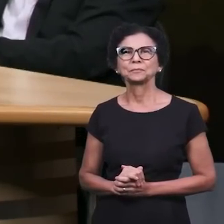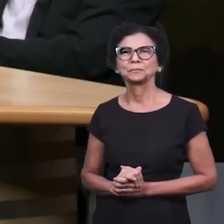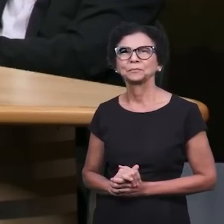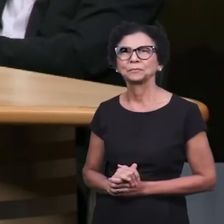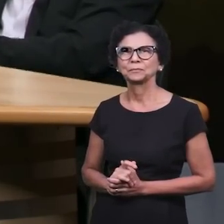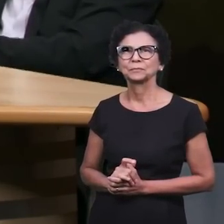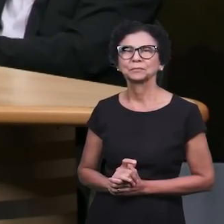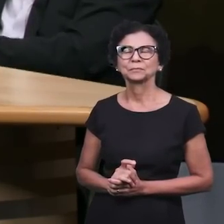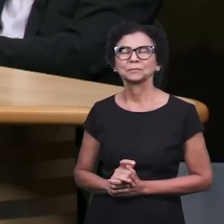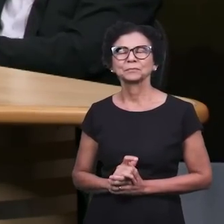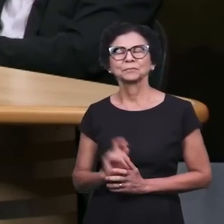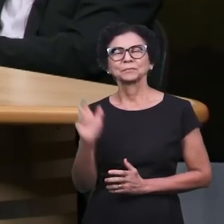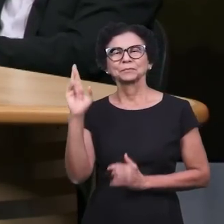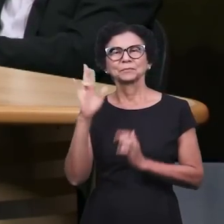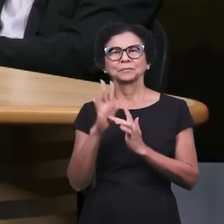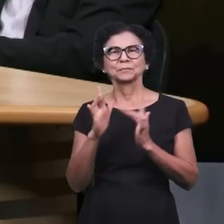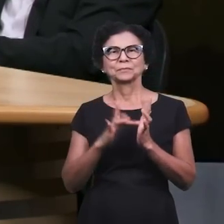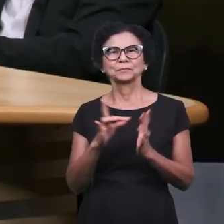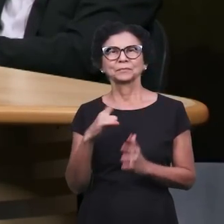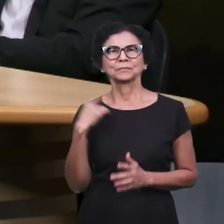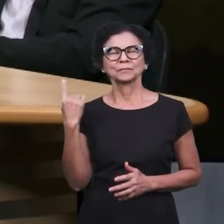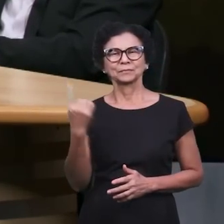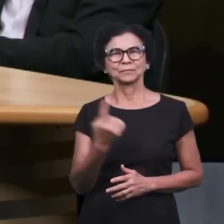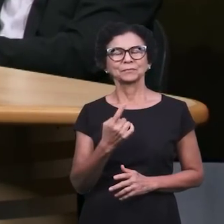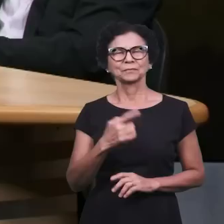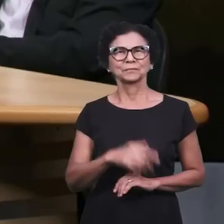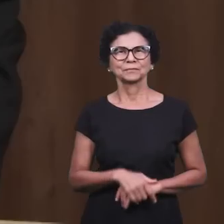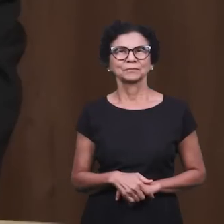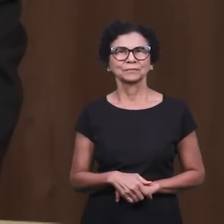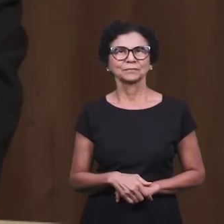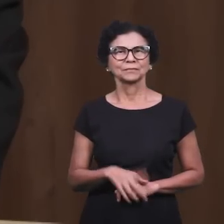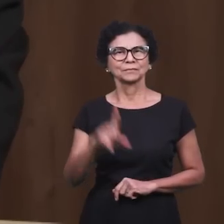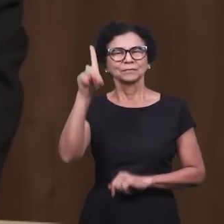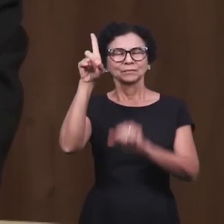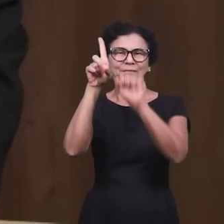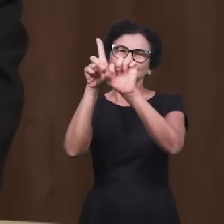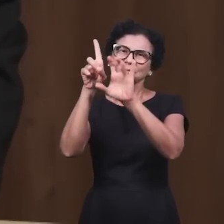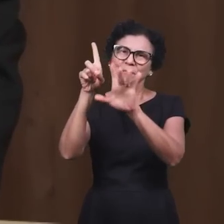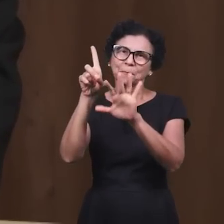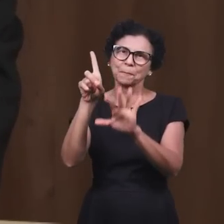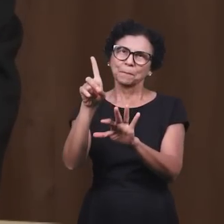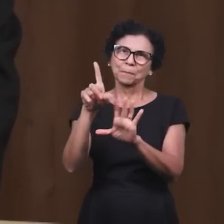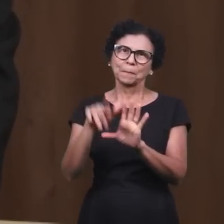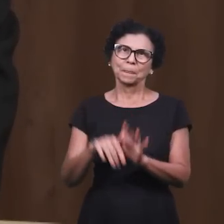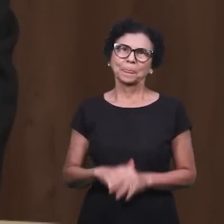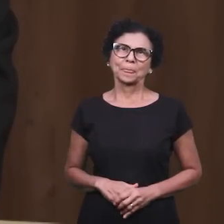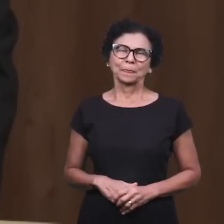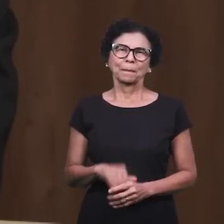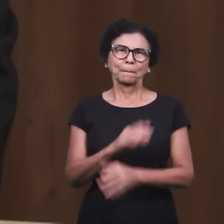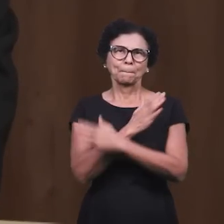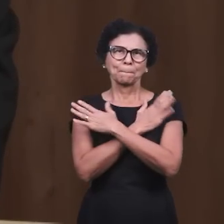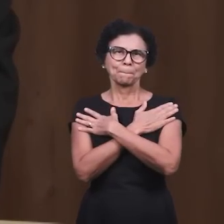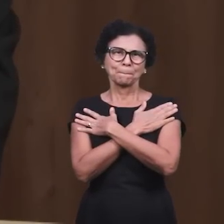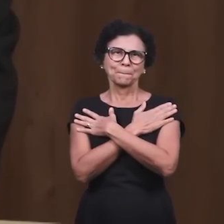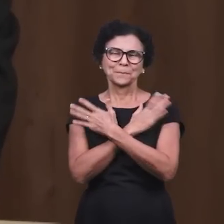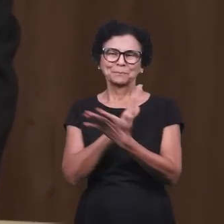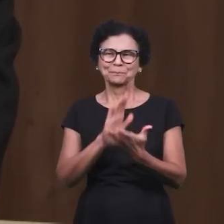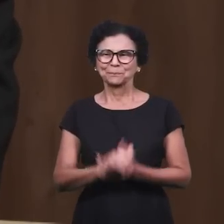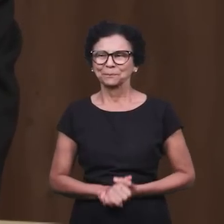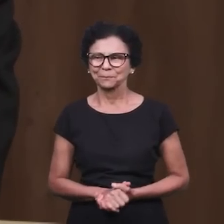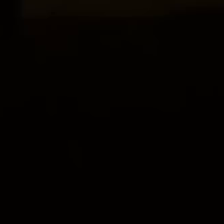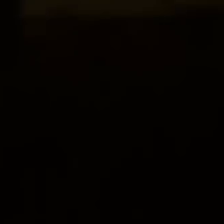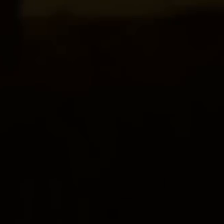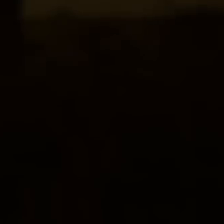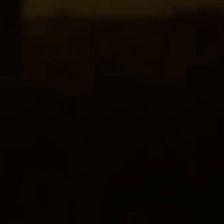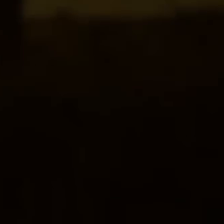do Senhor Guilherme. Pai Senhor, pastor Marcelo, pastor Rodolfo e a todos. Paz do Senhor a todos. Que Deus te abençoe. E um grande